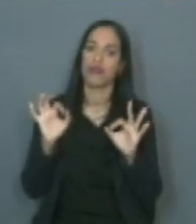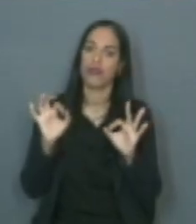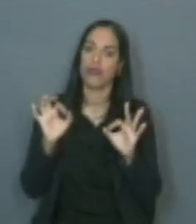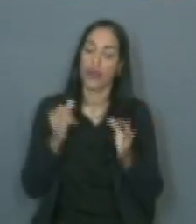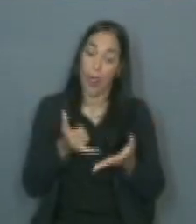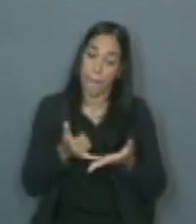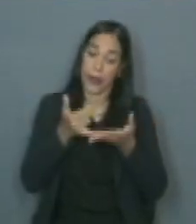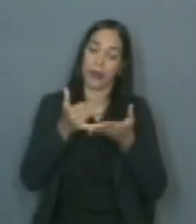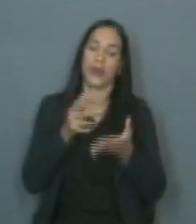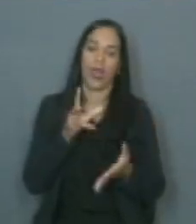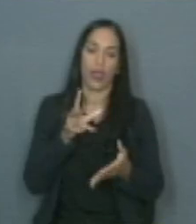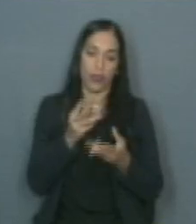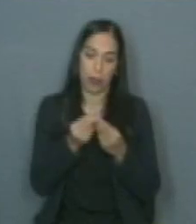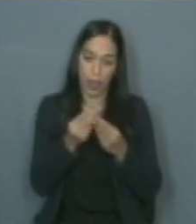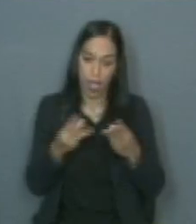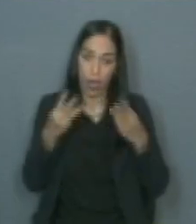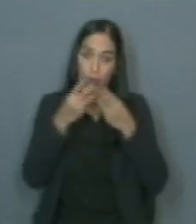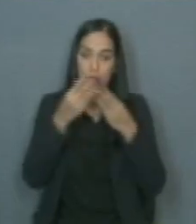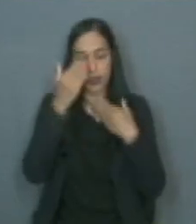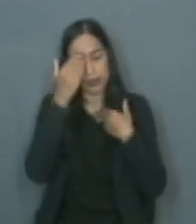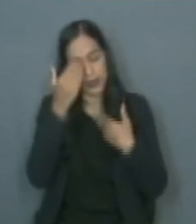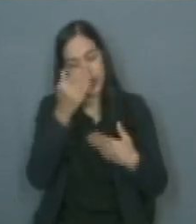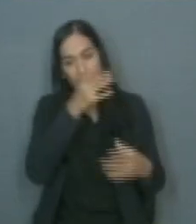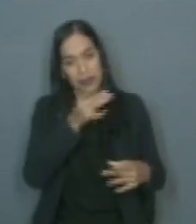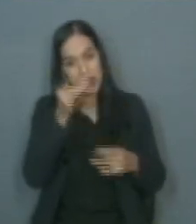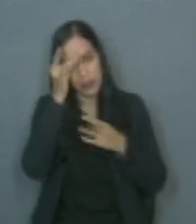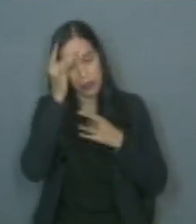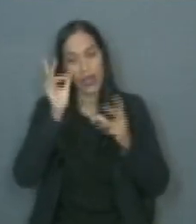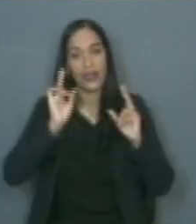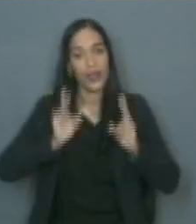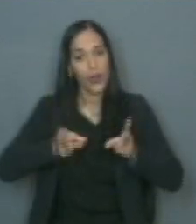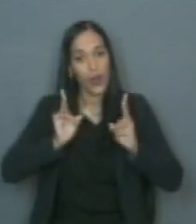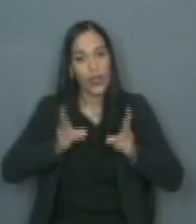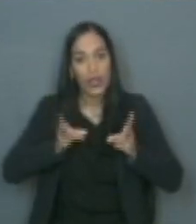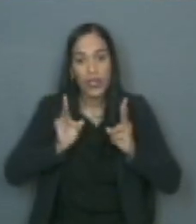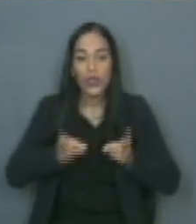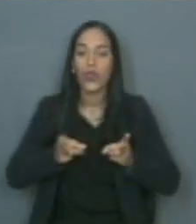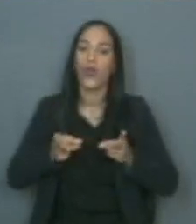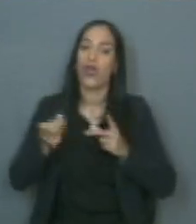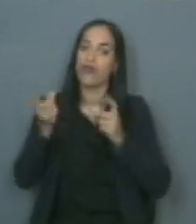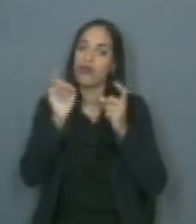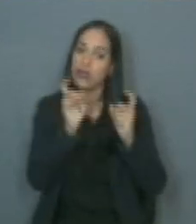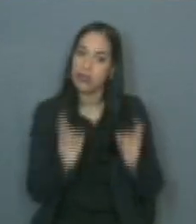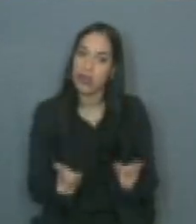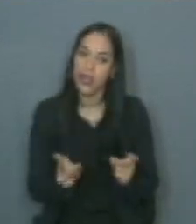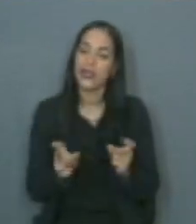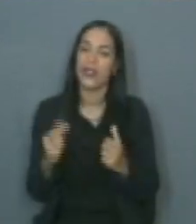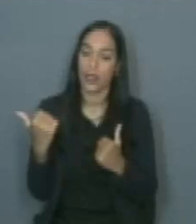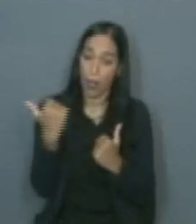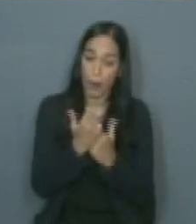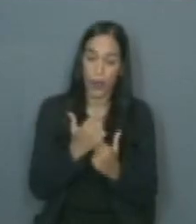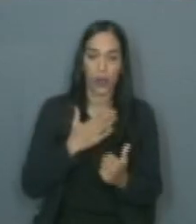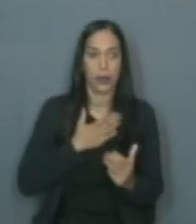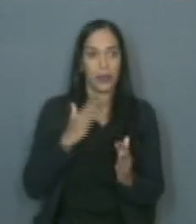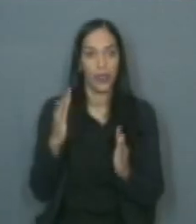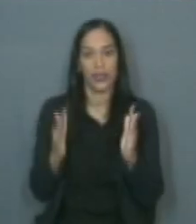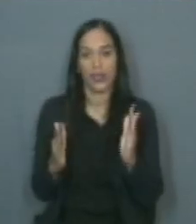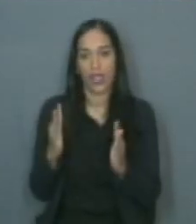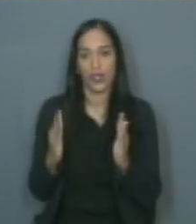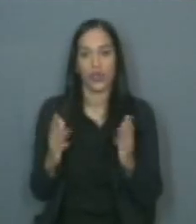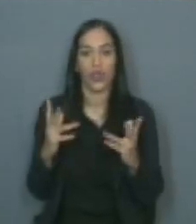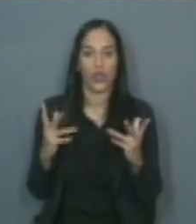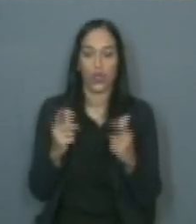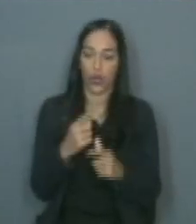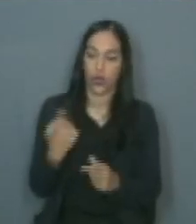inclusive, pela ONU. Obrigado pelo aparte, continua nesse debate, que eu acho que é importante, conta com o nosso mandato, porque aqui todos nós, a gente não